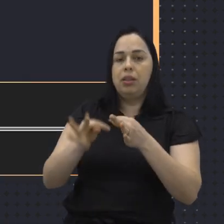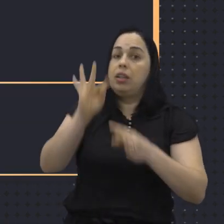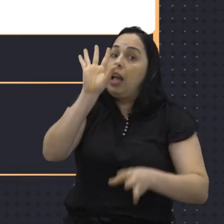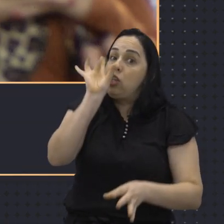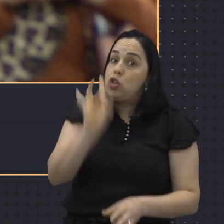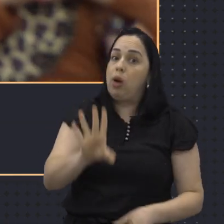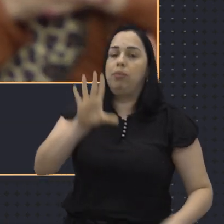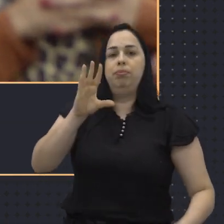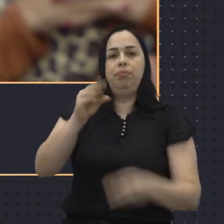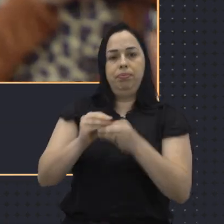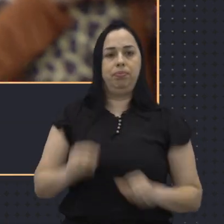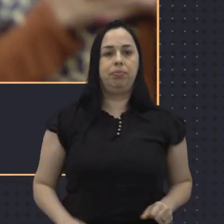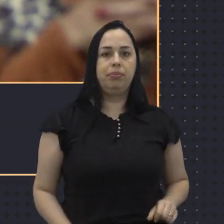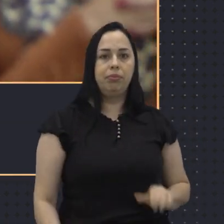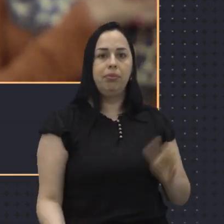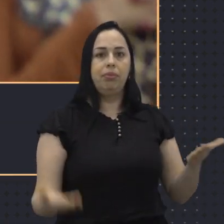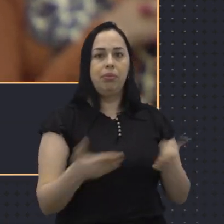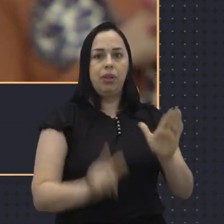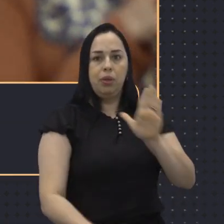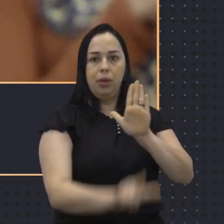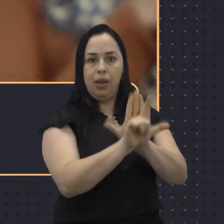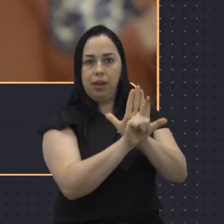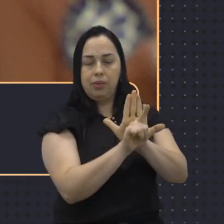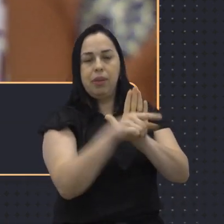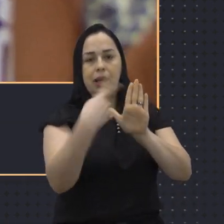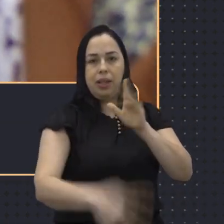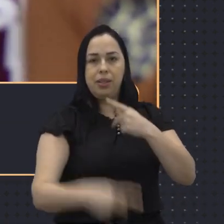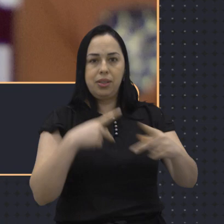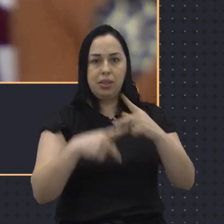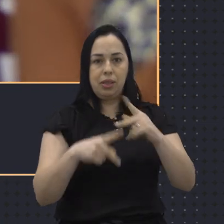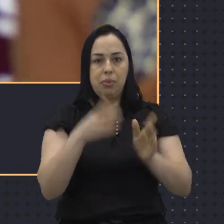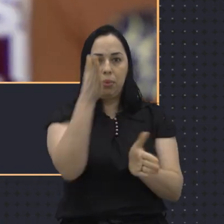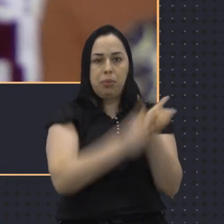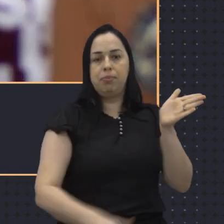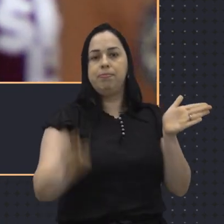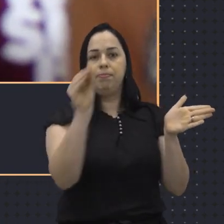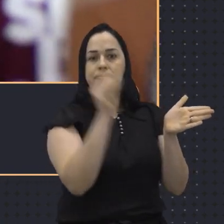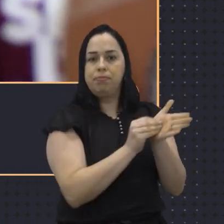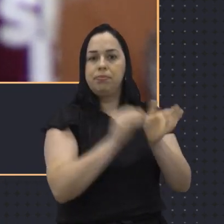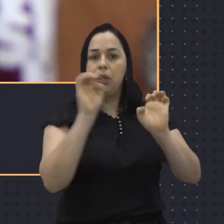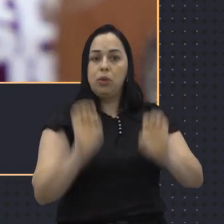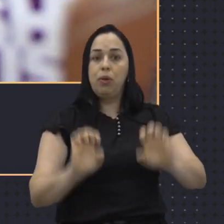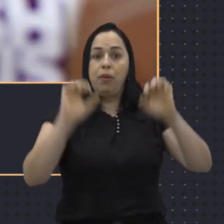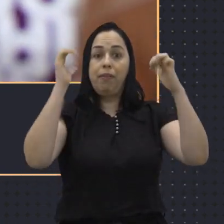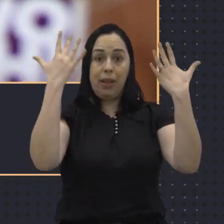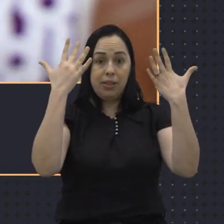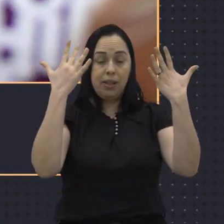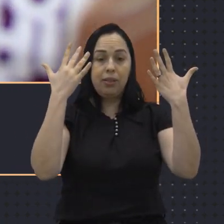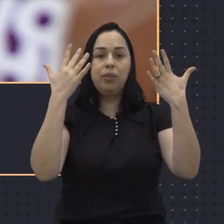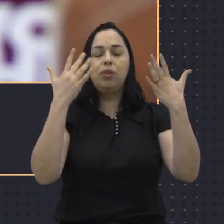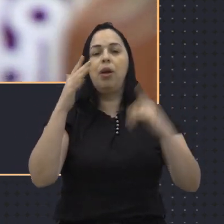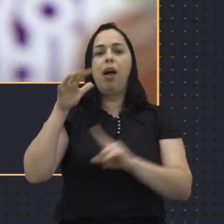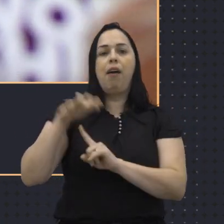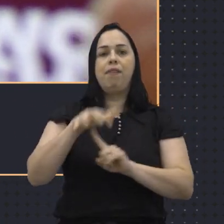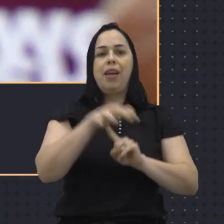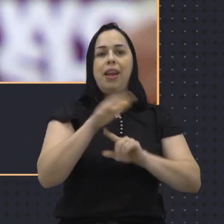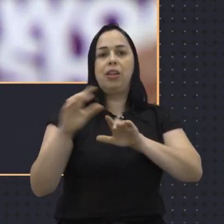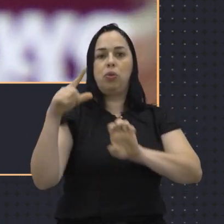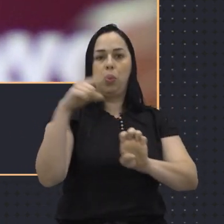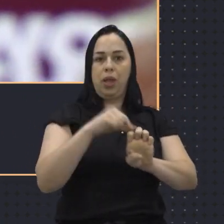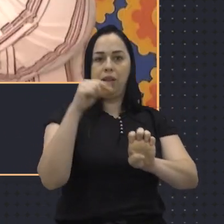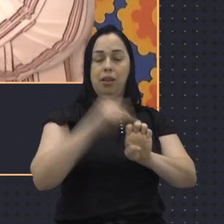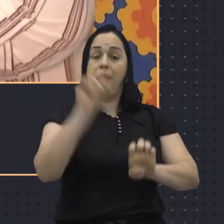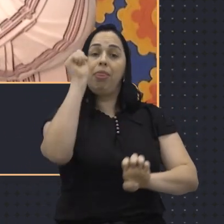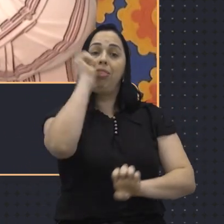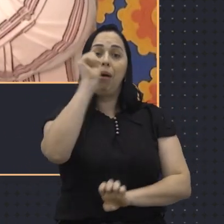complementar. Agora é lei. São José dos Campos incluiu no calendário oficial de festas e eventos a Feira do Empreendedorismo